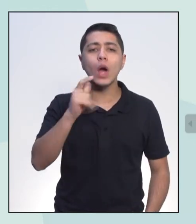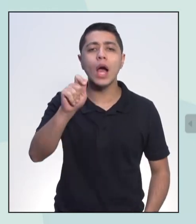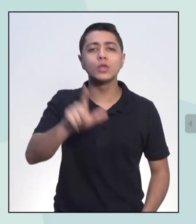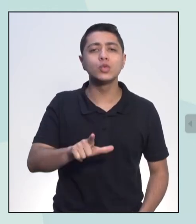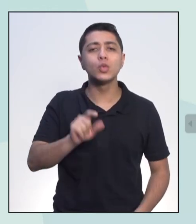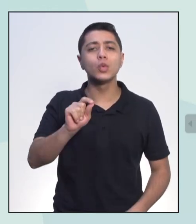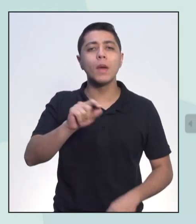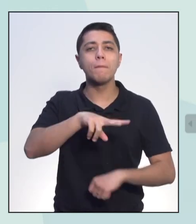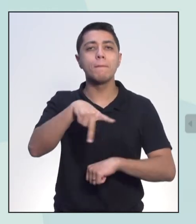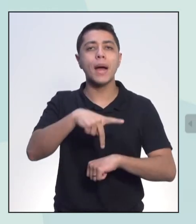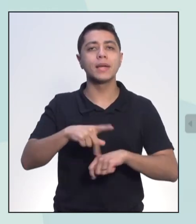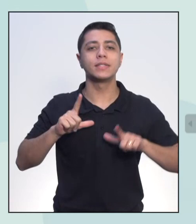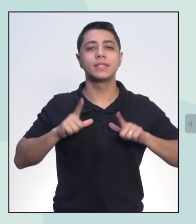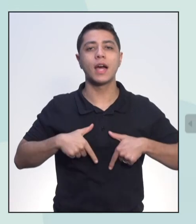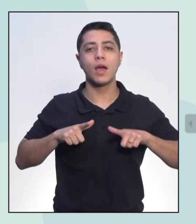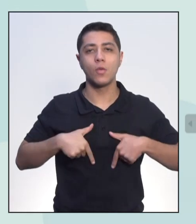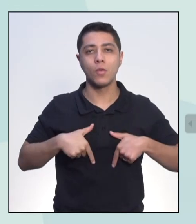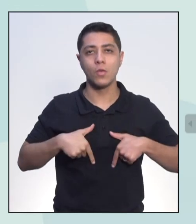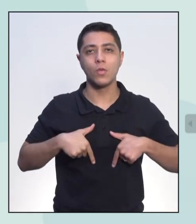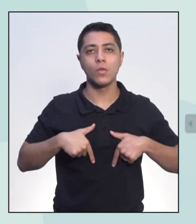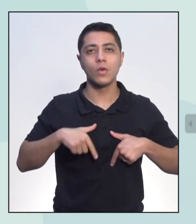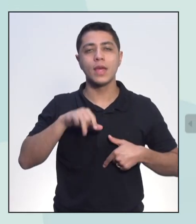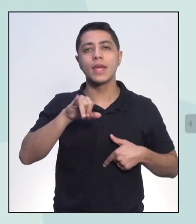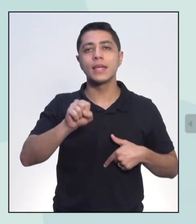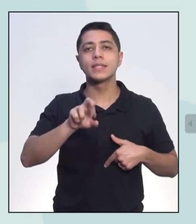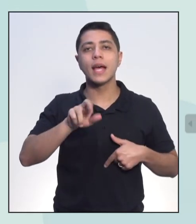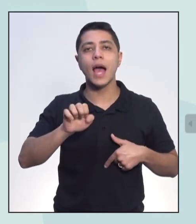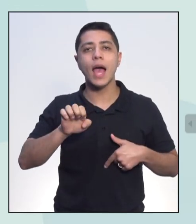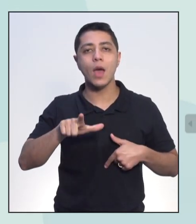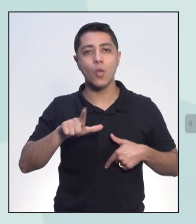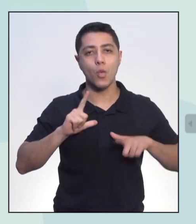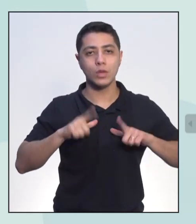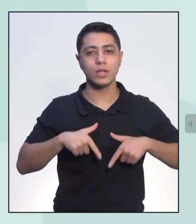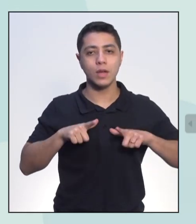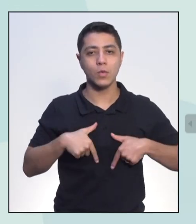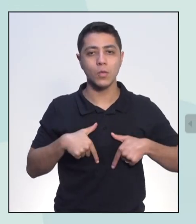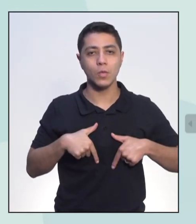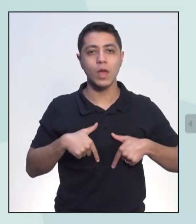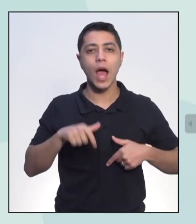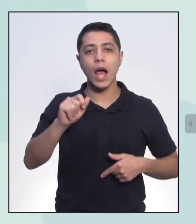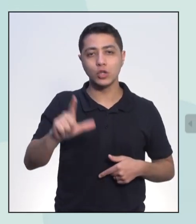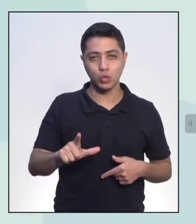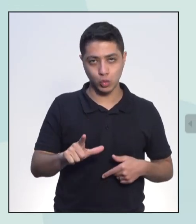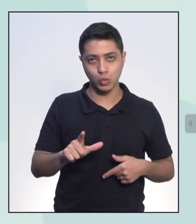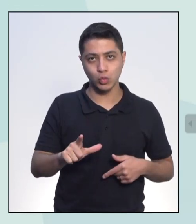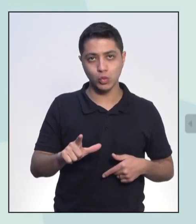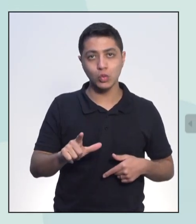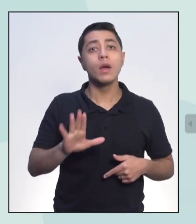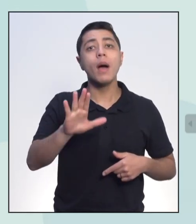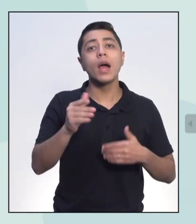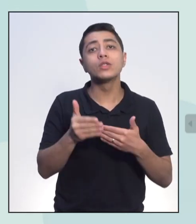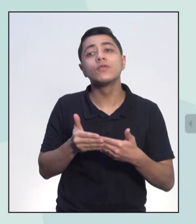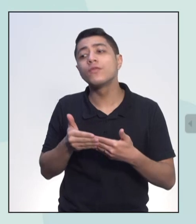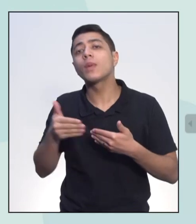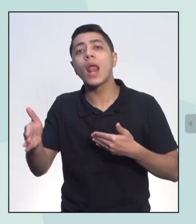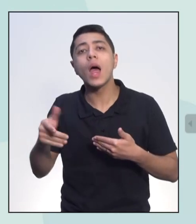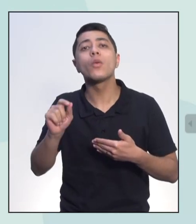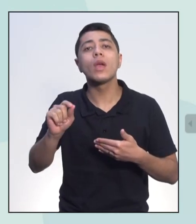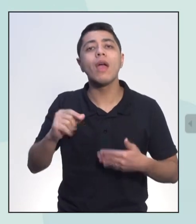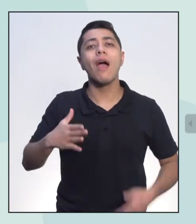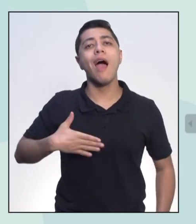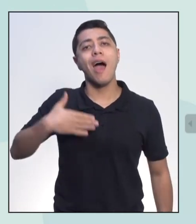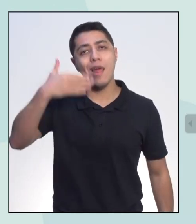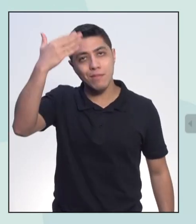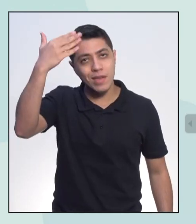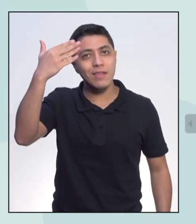né, dos judeus. Então, a região em azul é Israel, e em volta estão os árabes e a religião